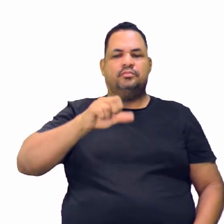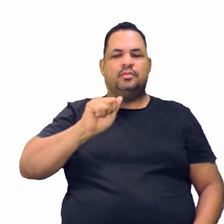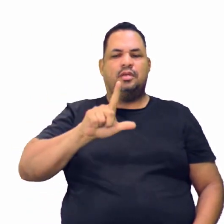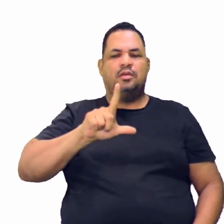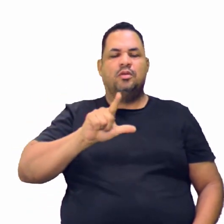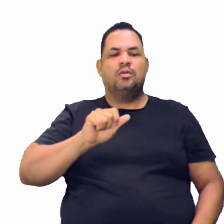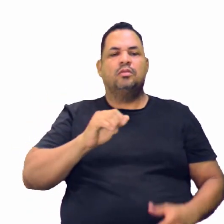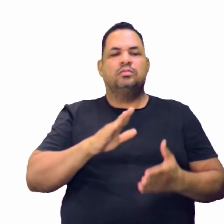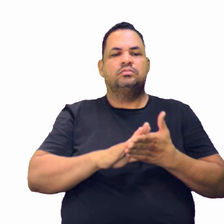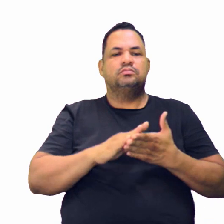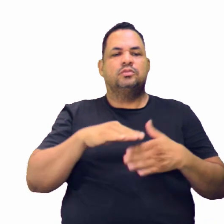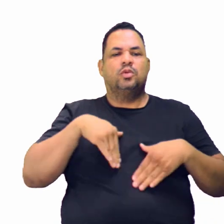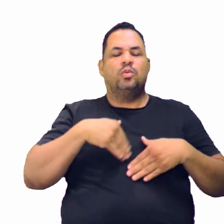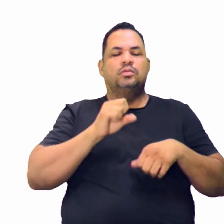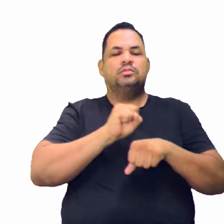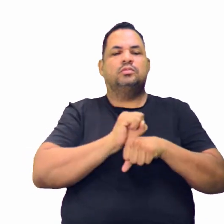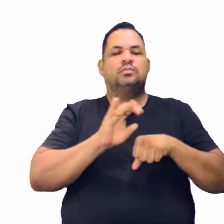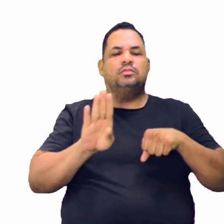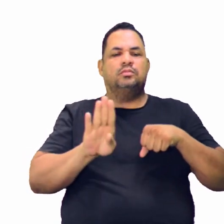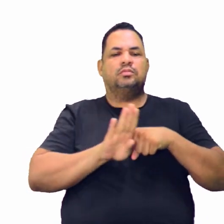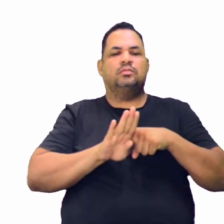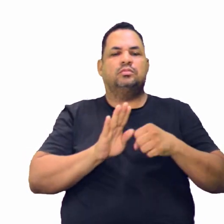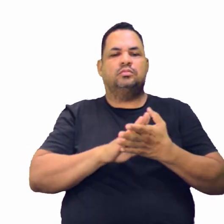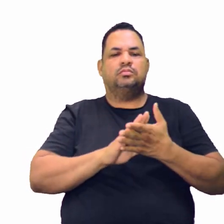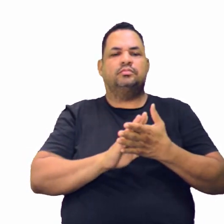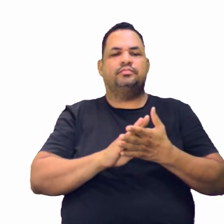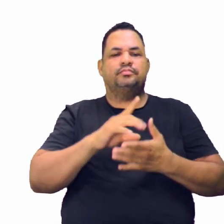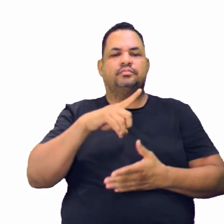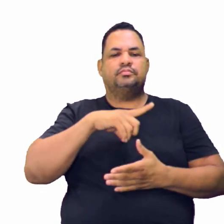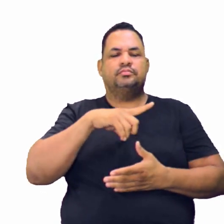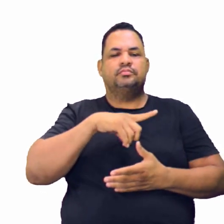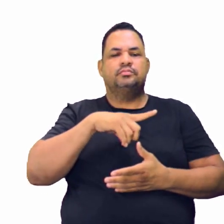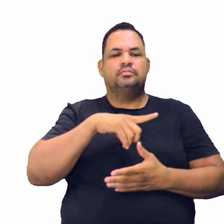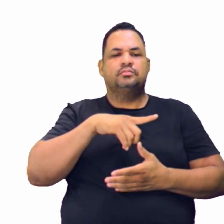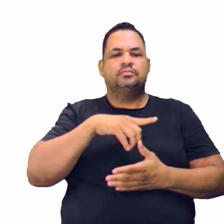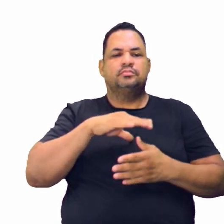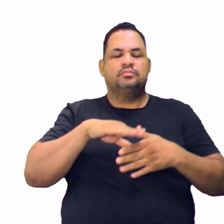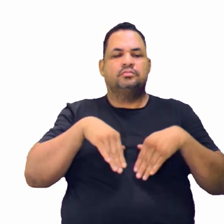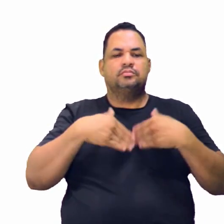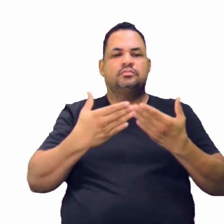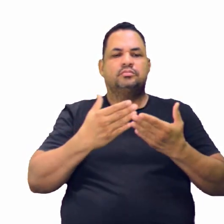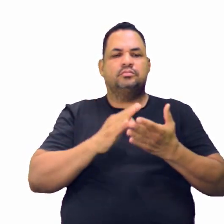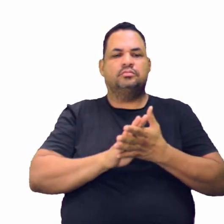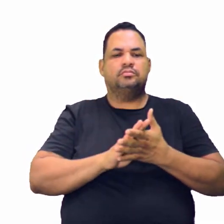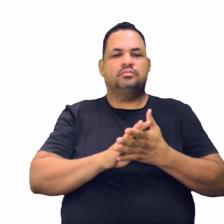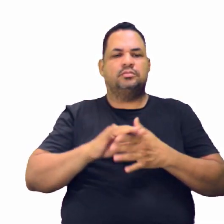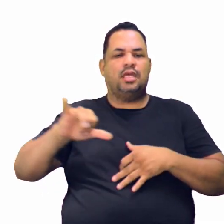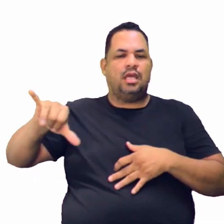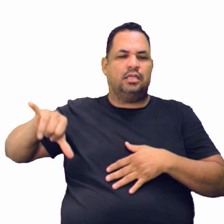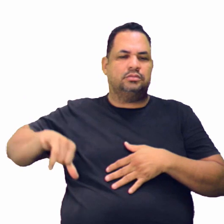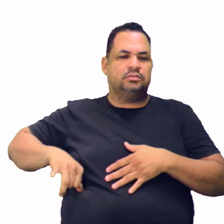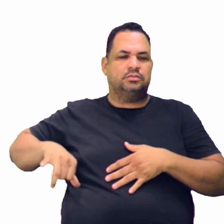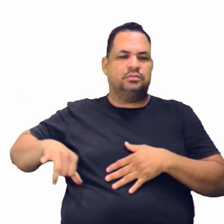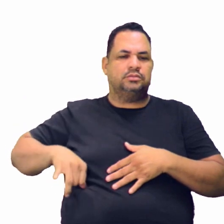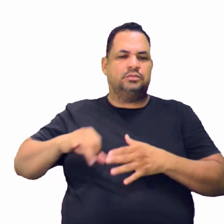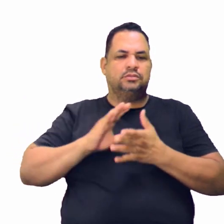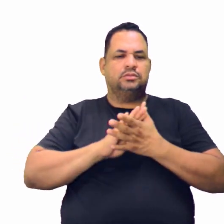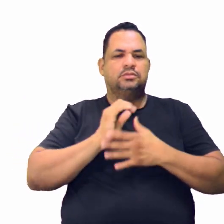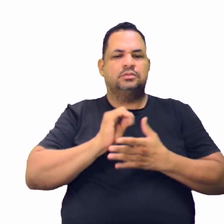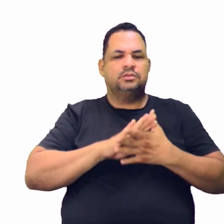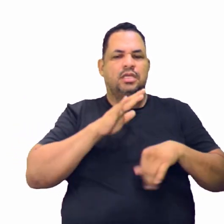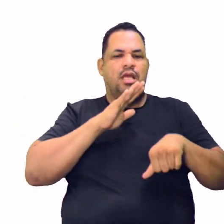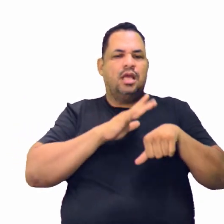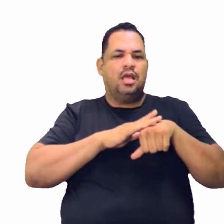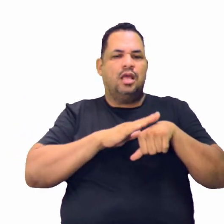o seguinte, ó. Quando substantivo aparecerá sempre um determinante. Ó, ele sofre desse mal desde